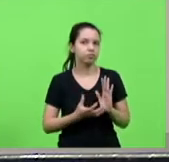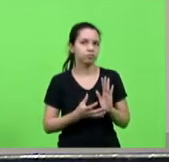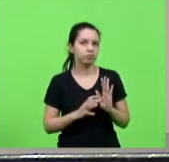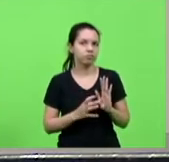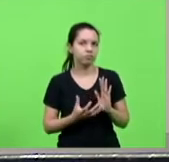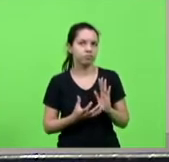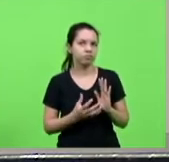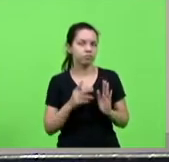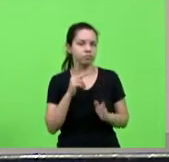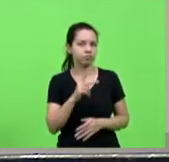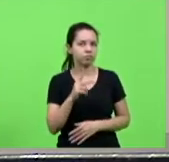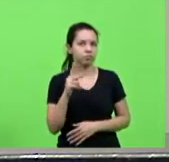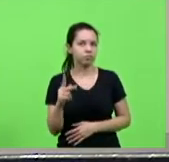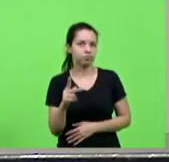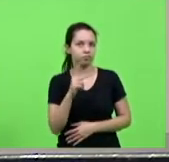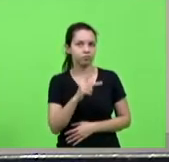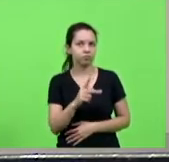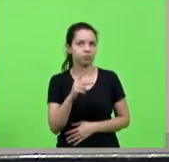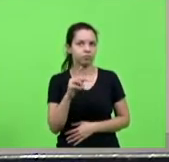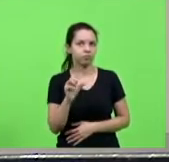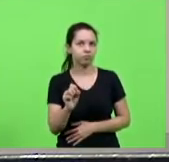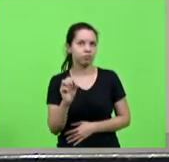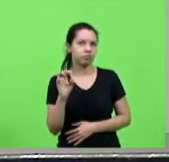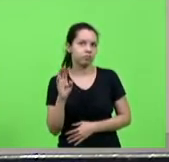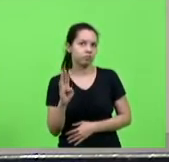Bloco PP-PSB.